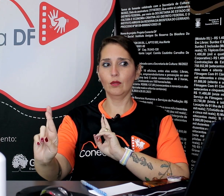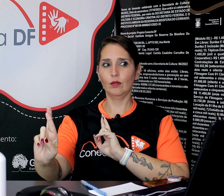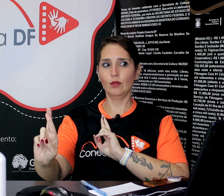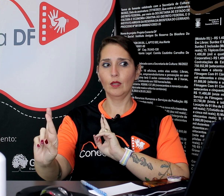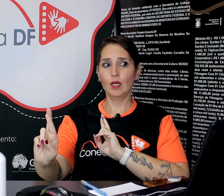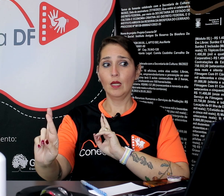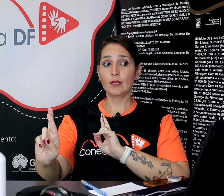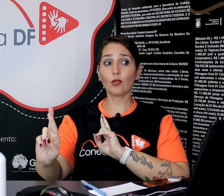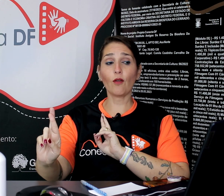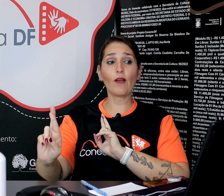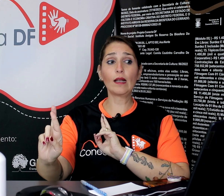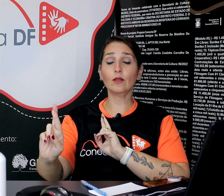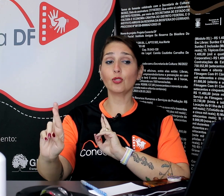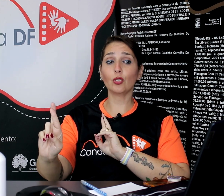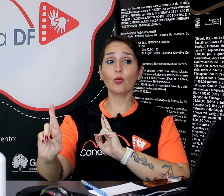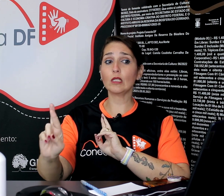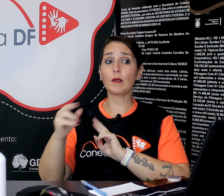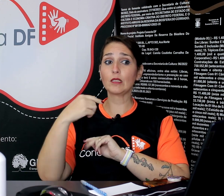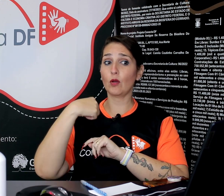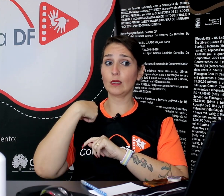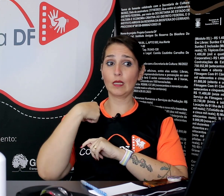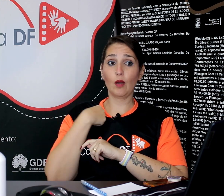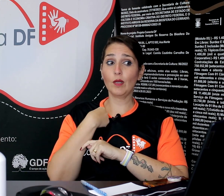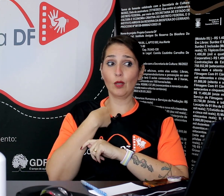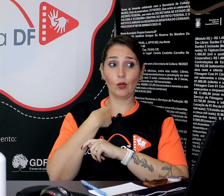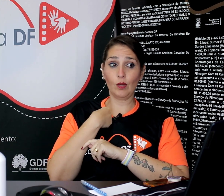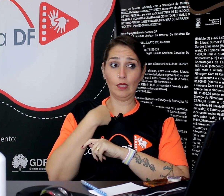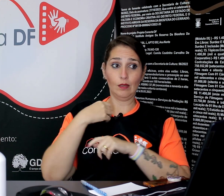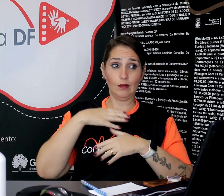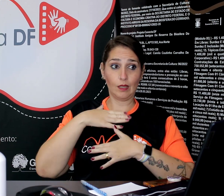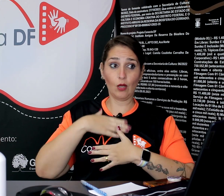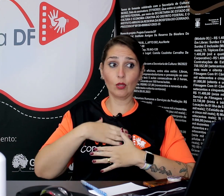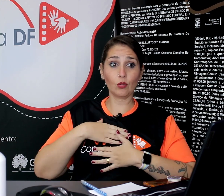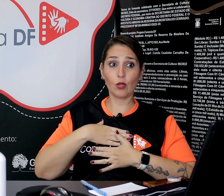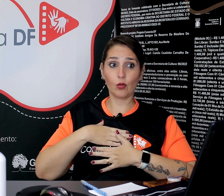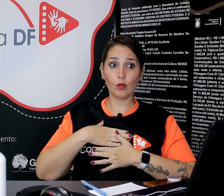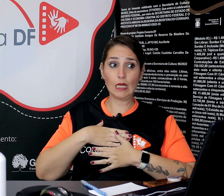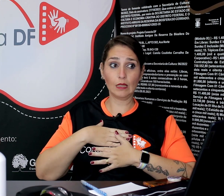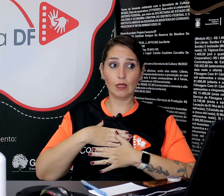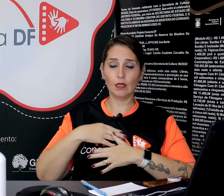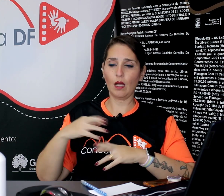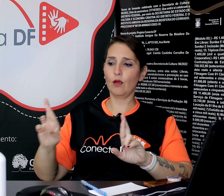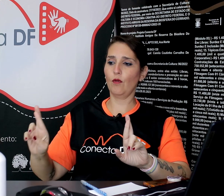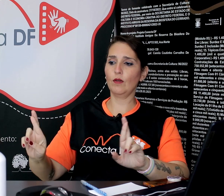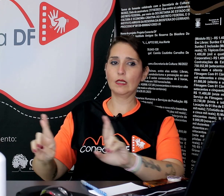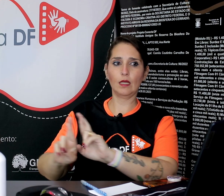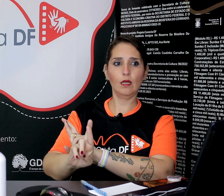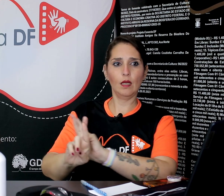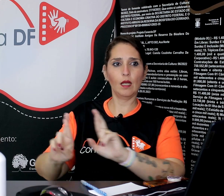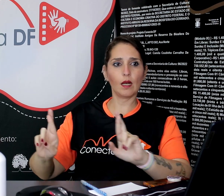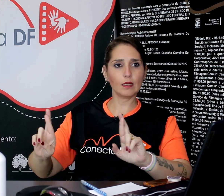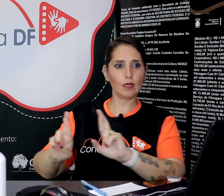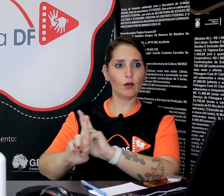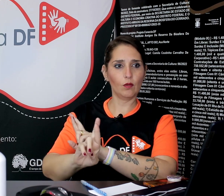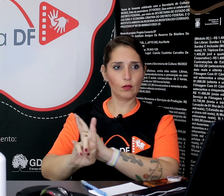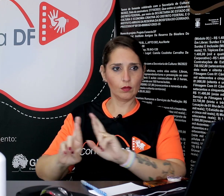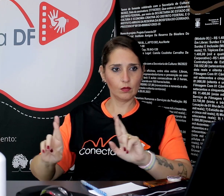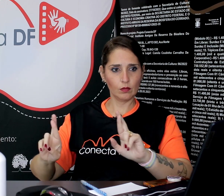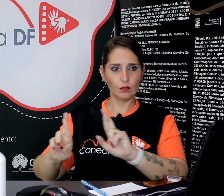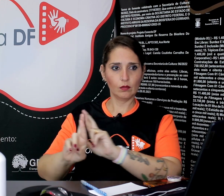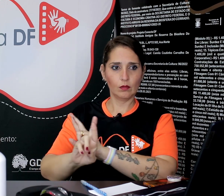Certo? Se eu tô falando de duas pessoas que não inclui, que eu não tô incluída, aí eu vou fazer